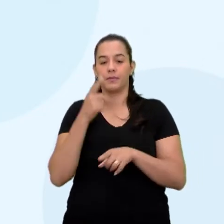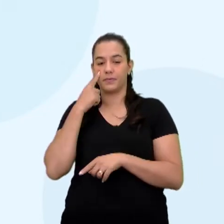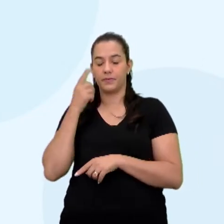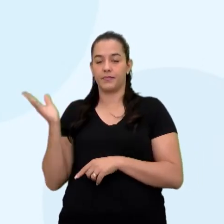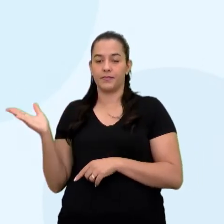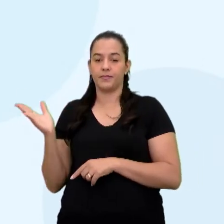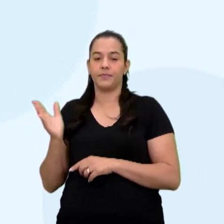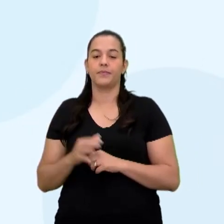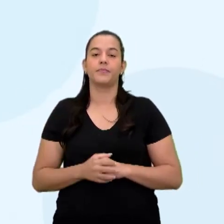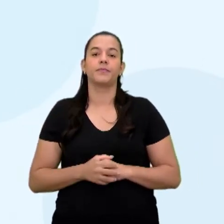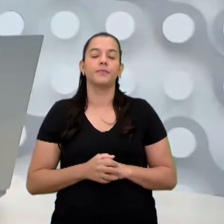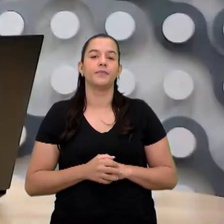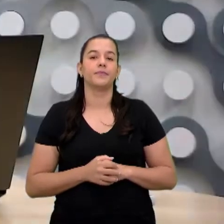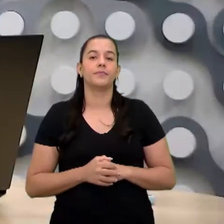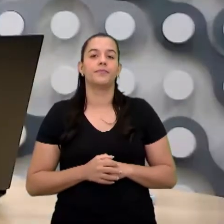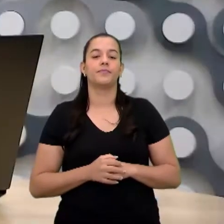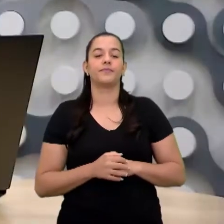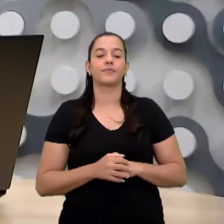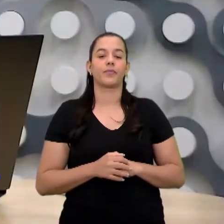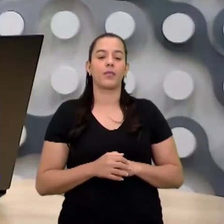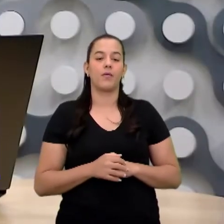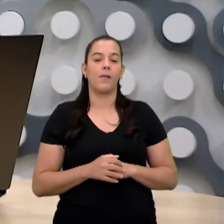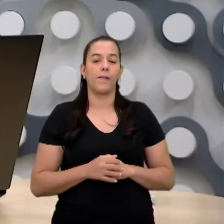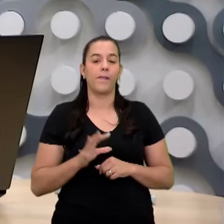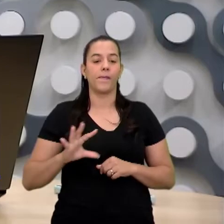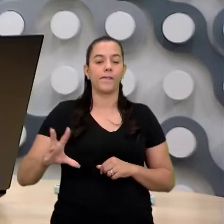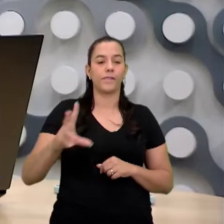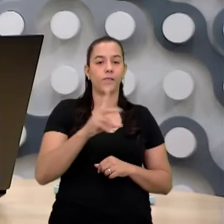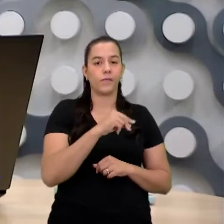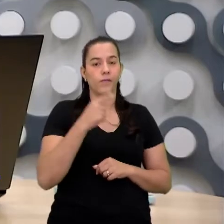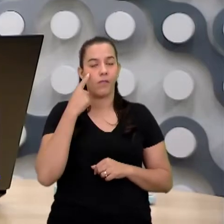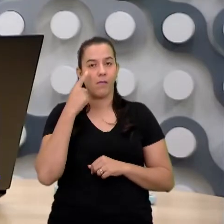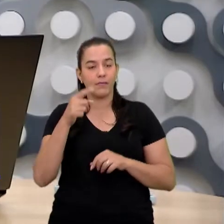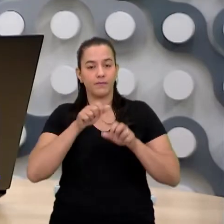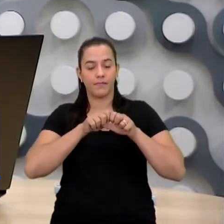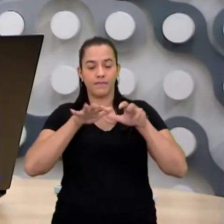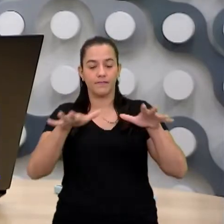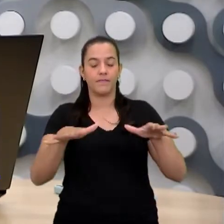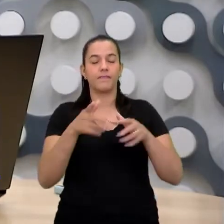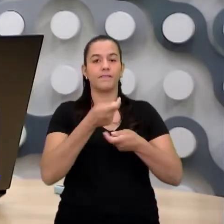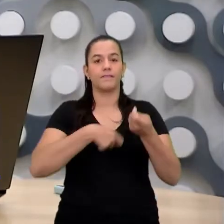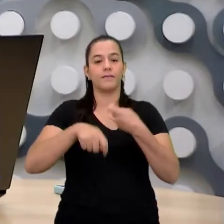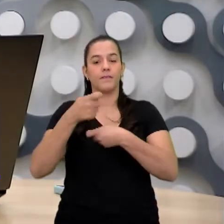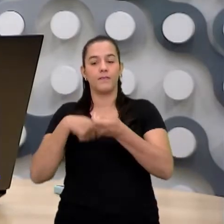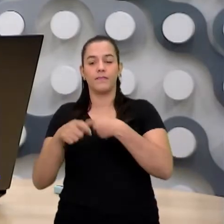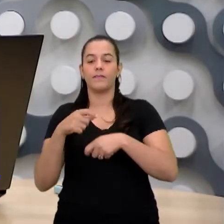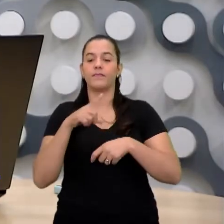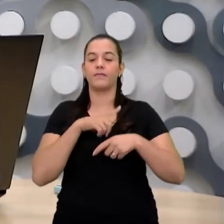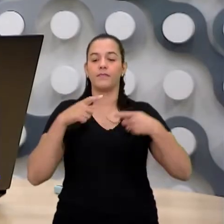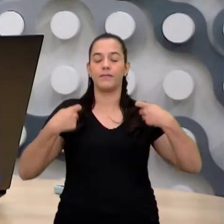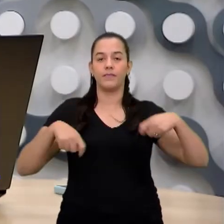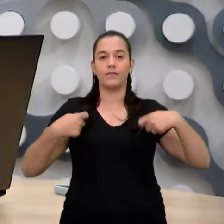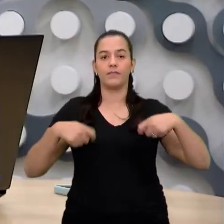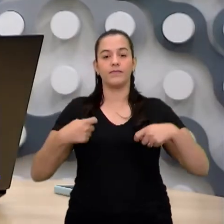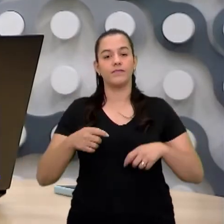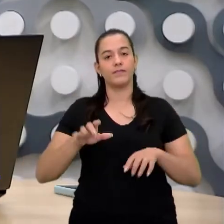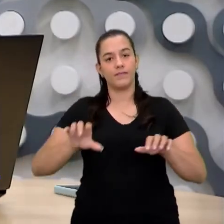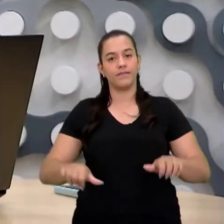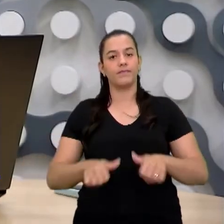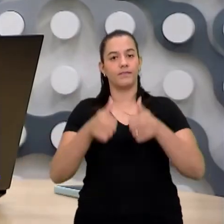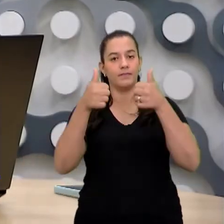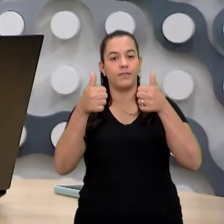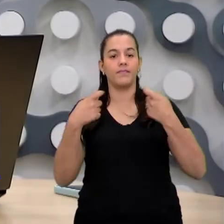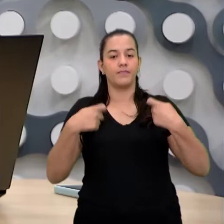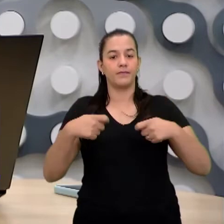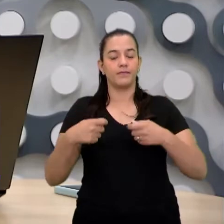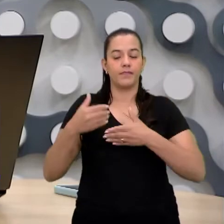0,476. Então, assim, o índice Gini, que é a distribuição de renda aqui no Brasil, ainda precisa dar uma melhorada. A gente viu que